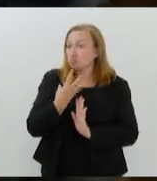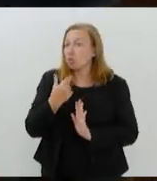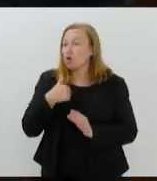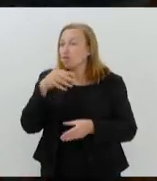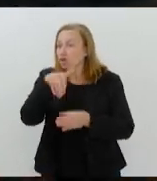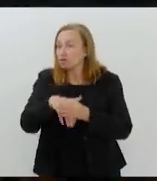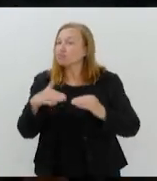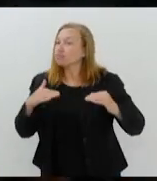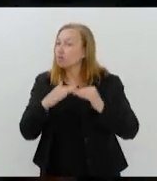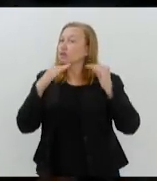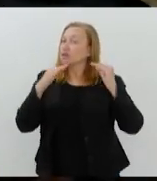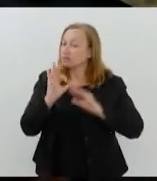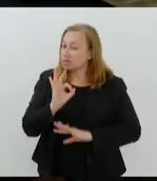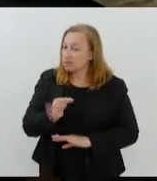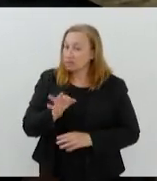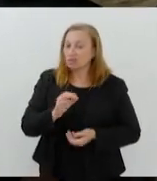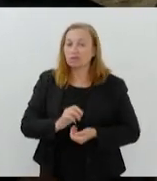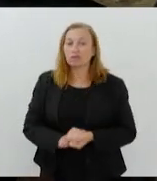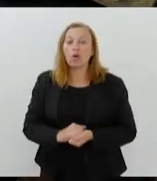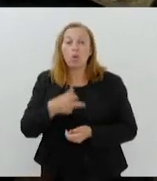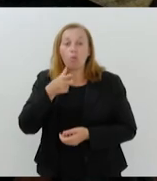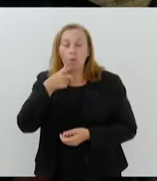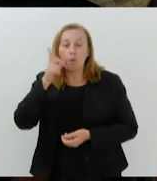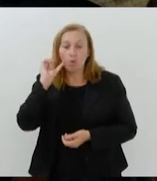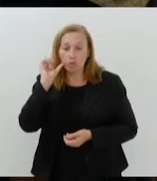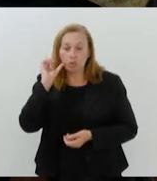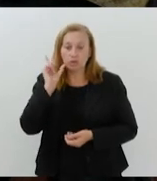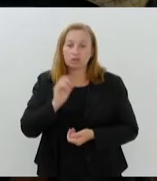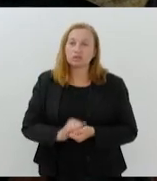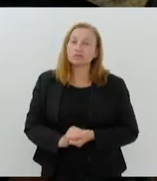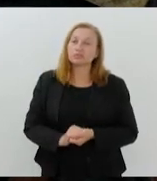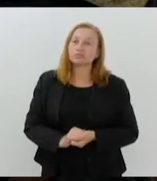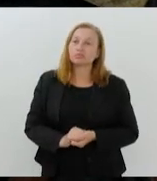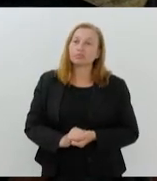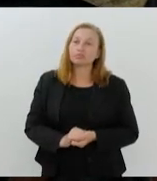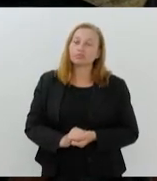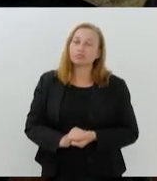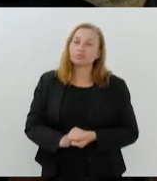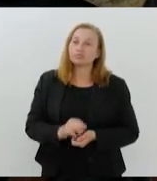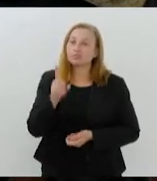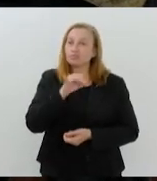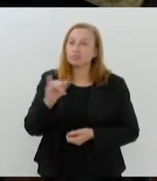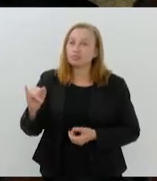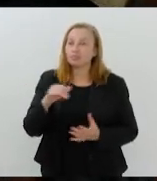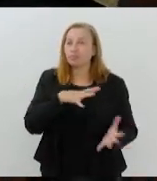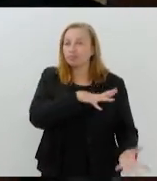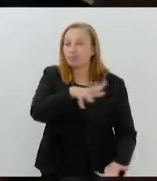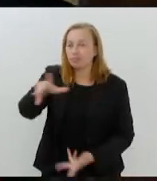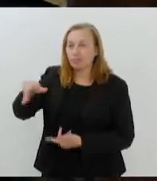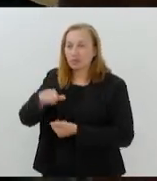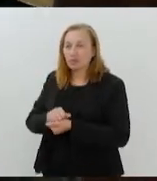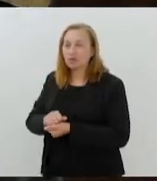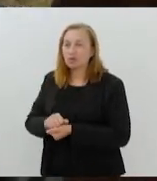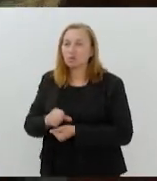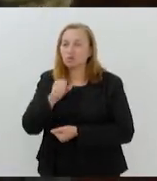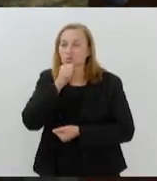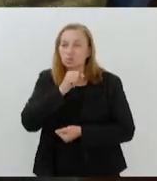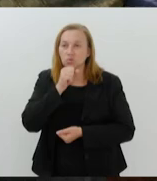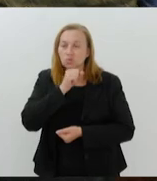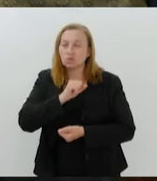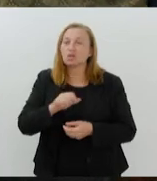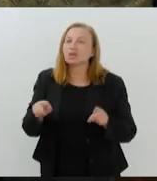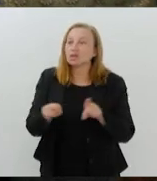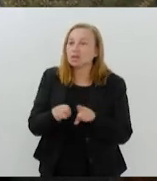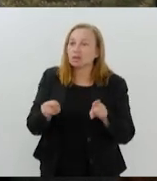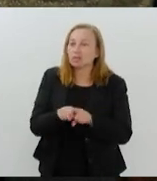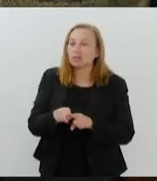votando favoravelmente. Ontem se comemorou o Dia Internacional do Idoso e